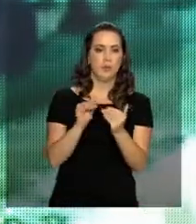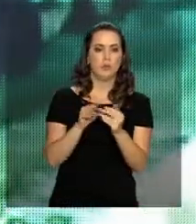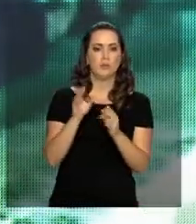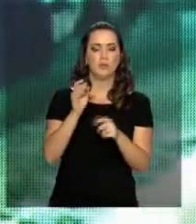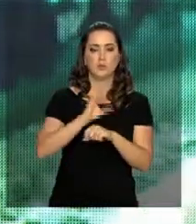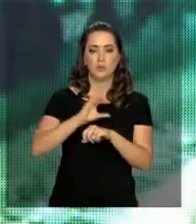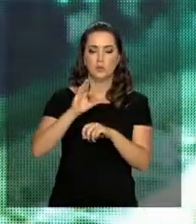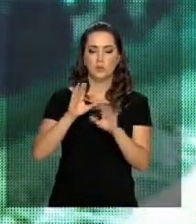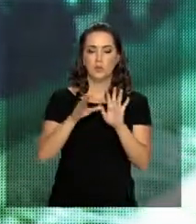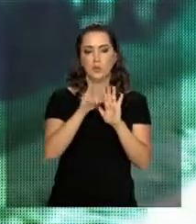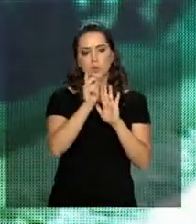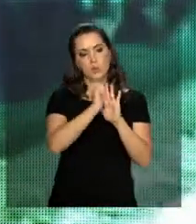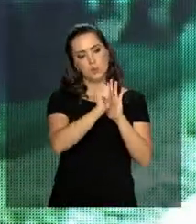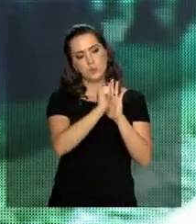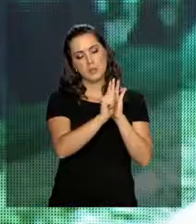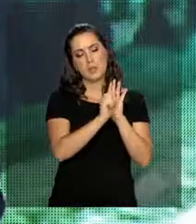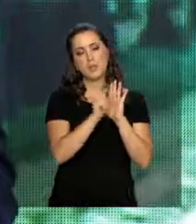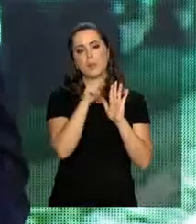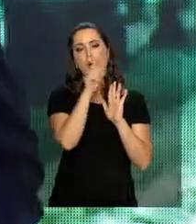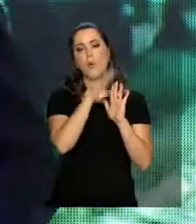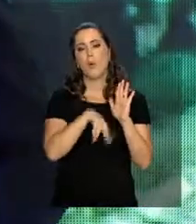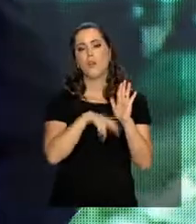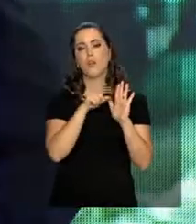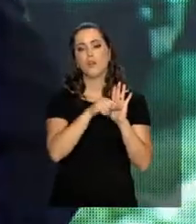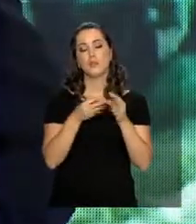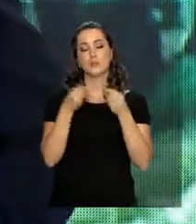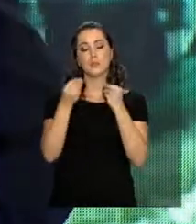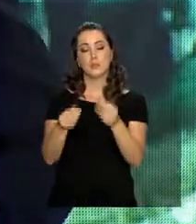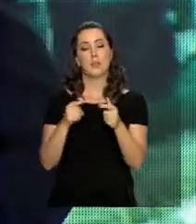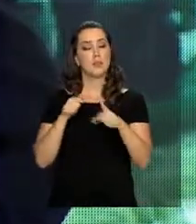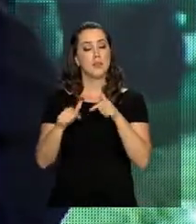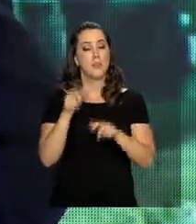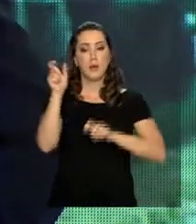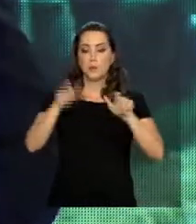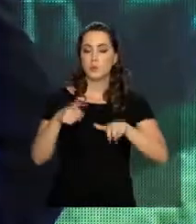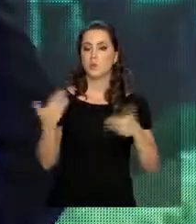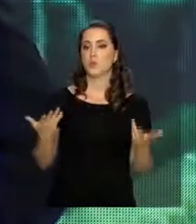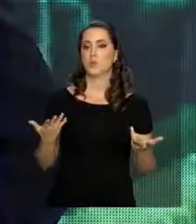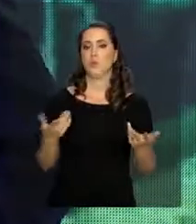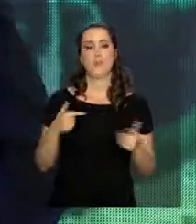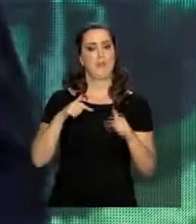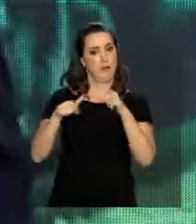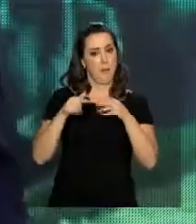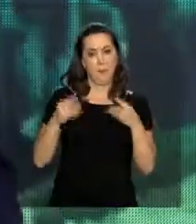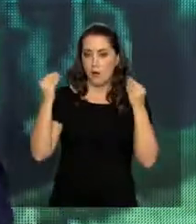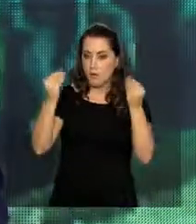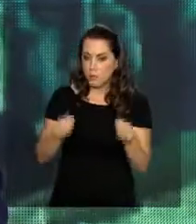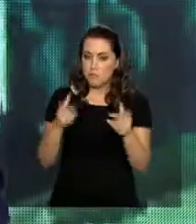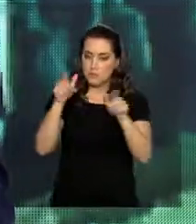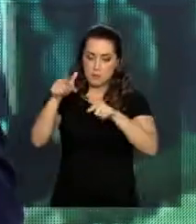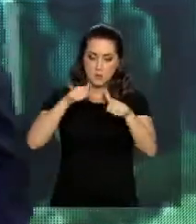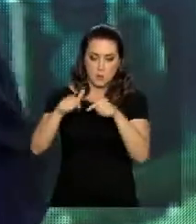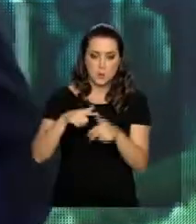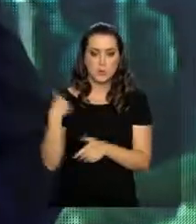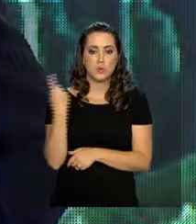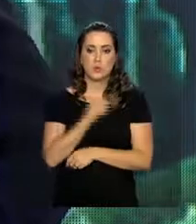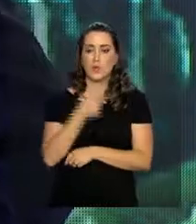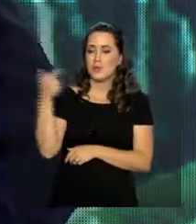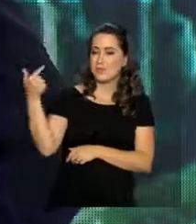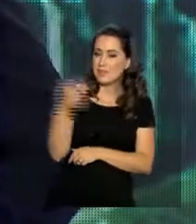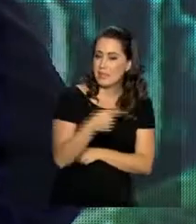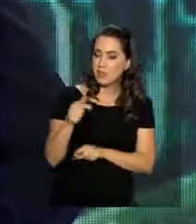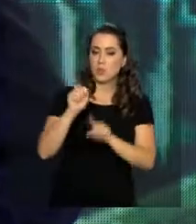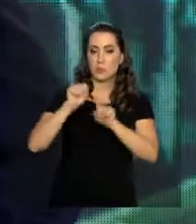ponte para o futuro que é garantir emprego os brasileiros garante empregos brasileiros e nós estamos no sétimo